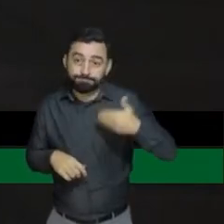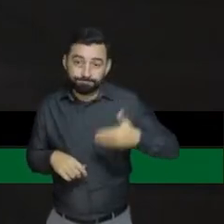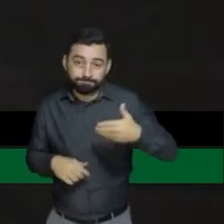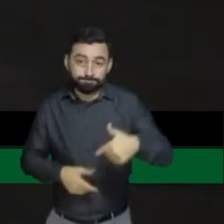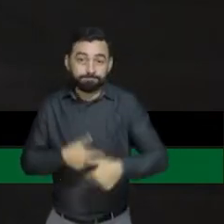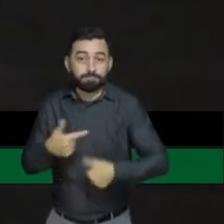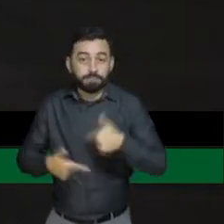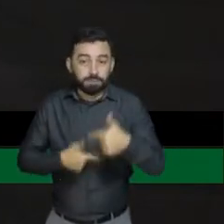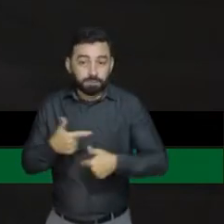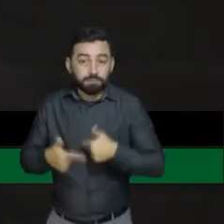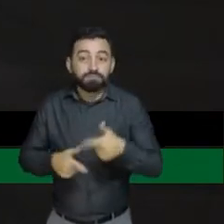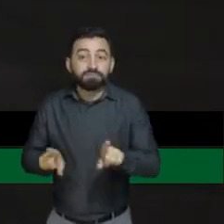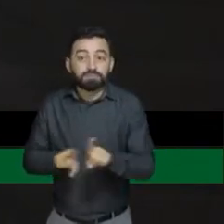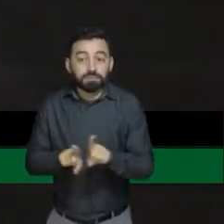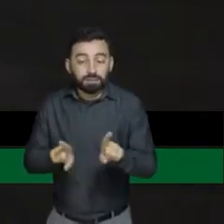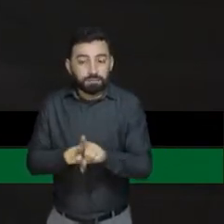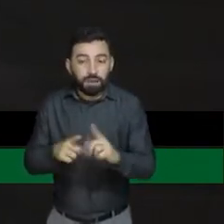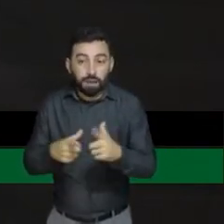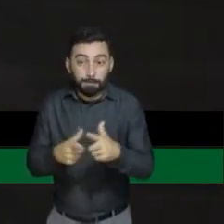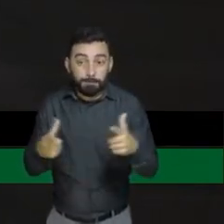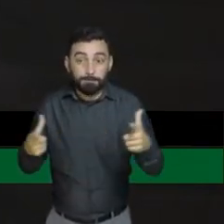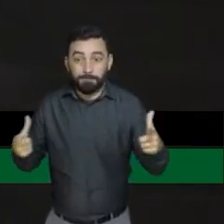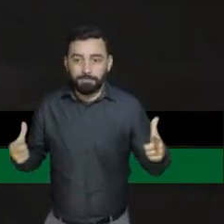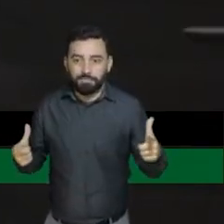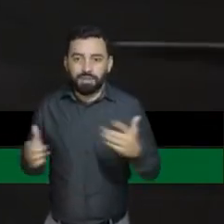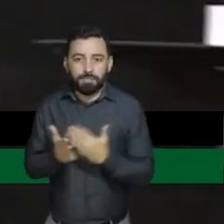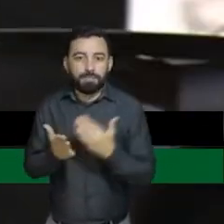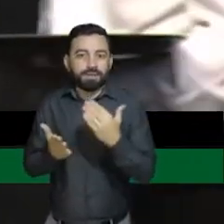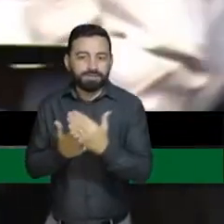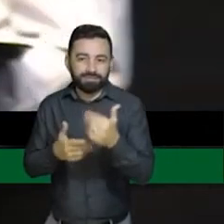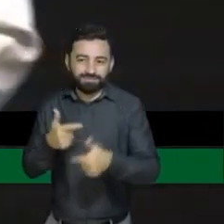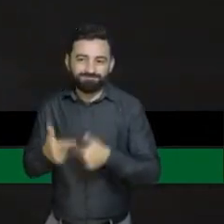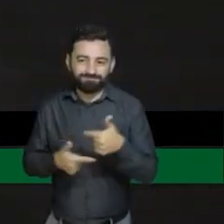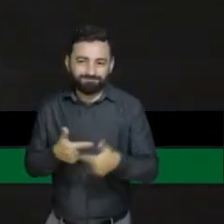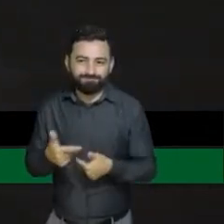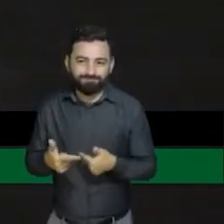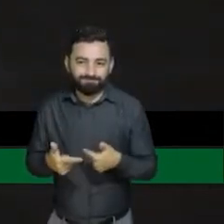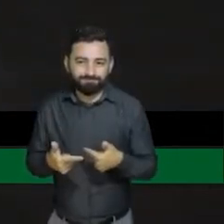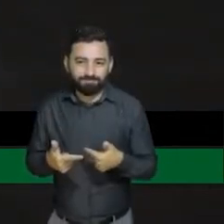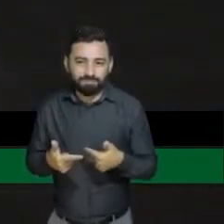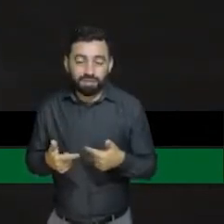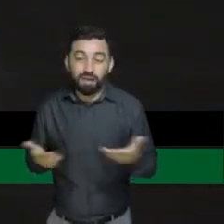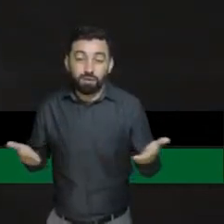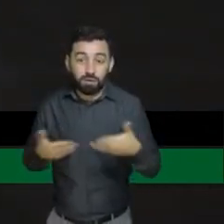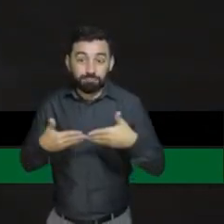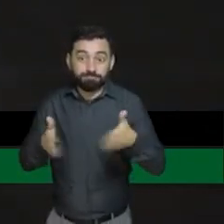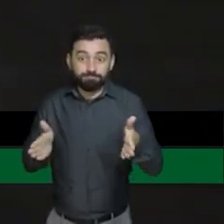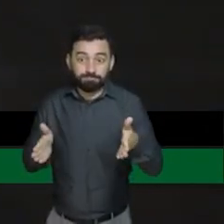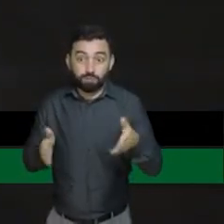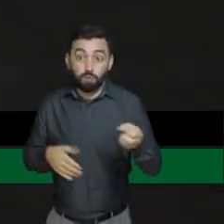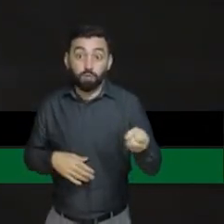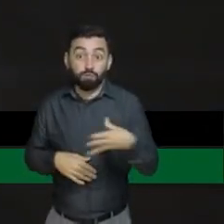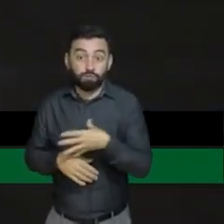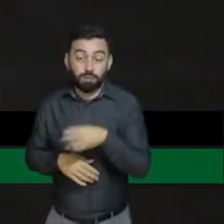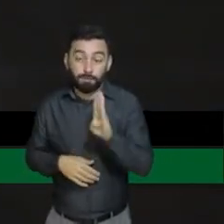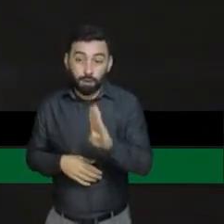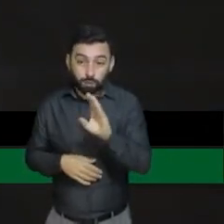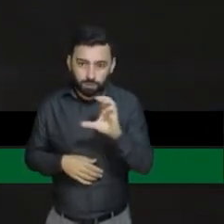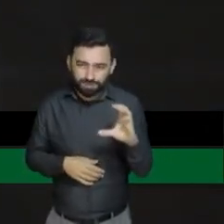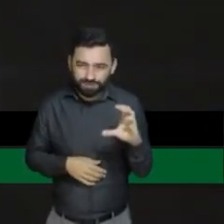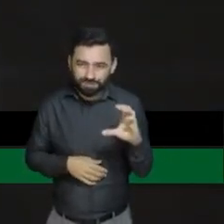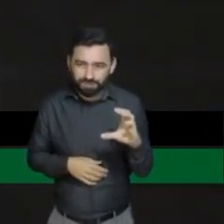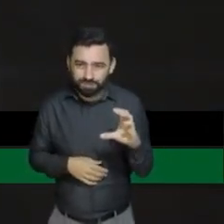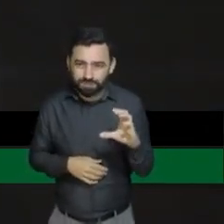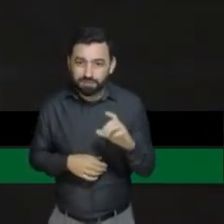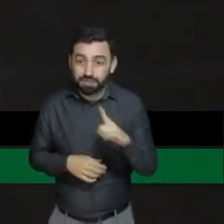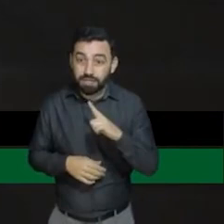atividades, como também ampliar os nossos serviços. Inauguramos agora recentemente em Balneário Camboriú uma unidade